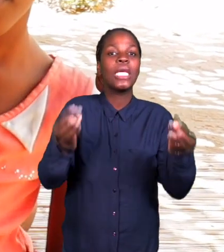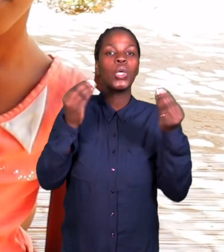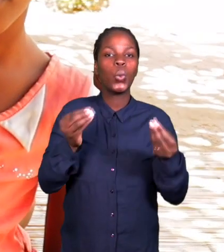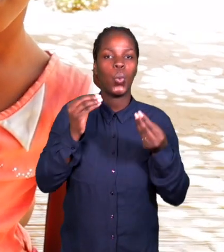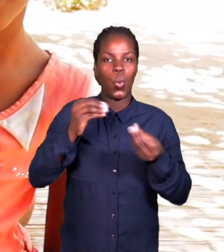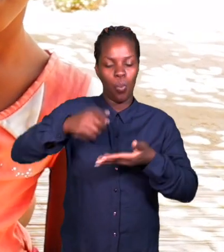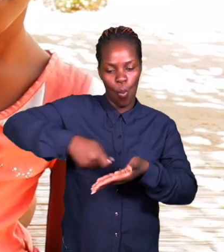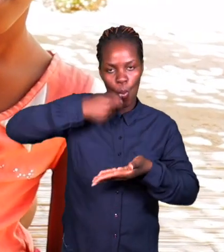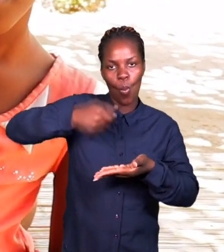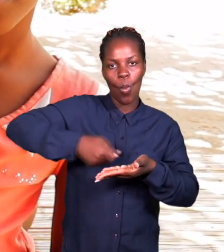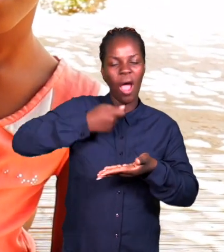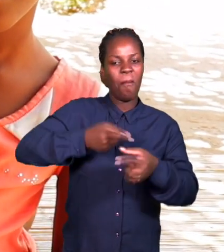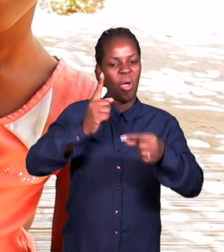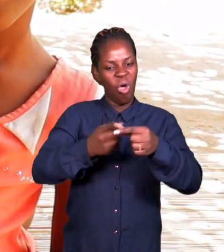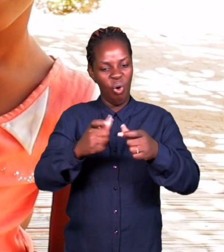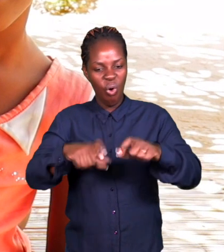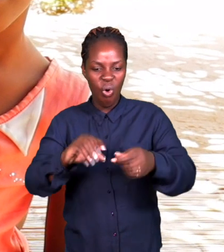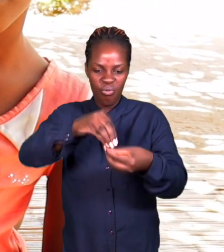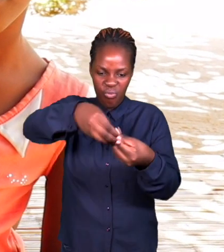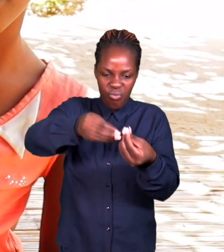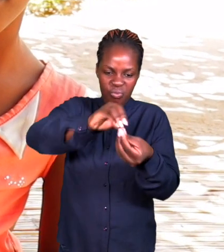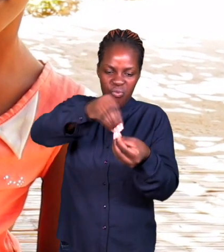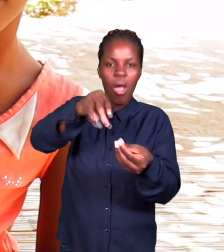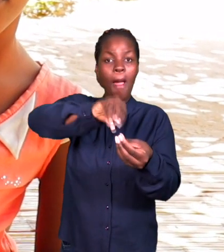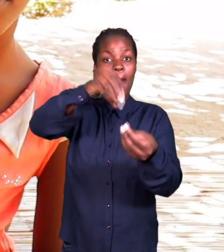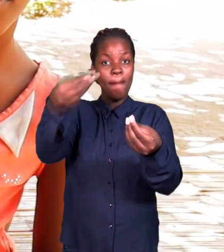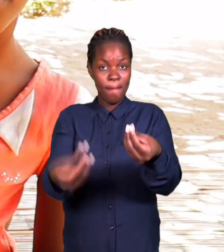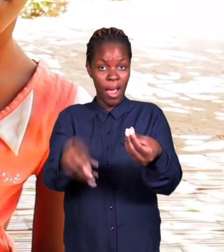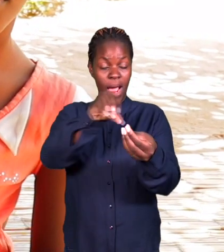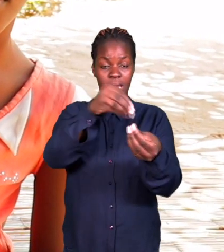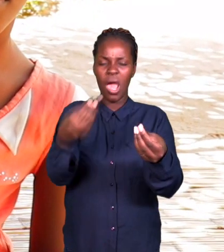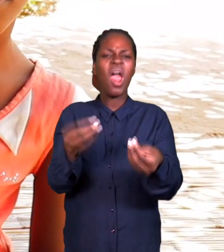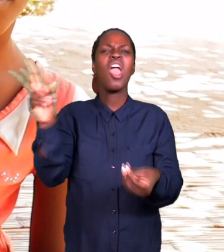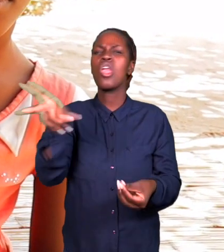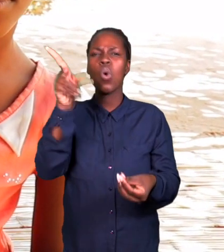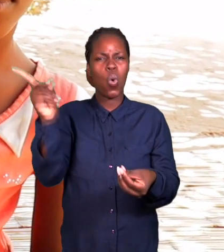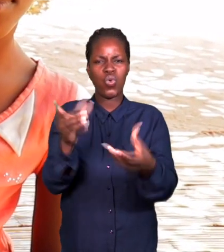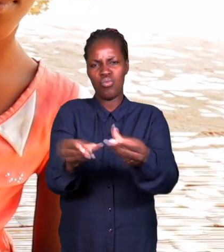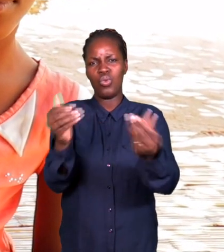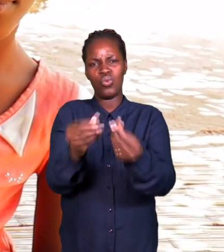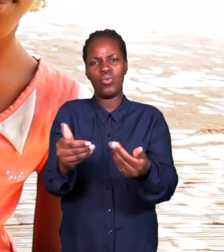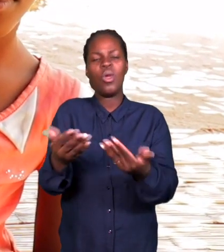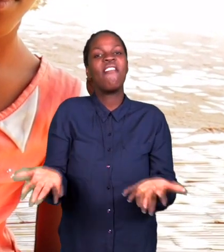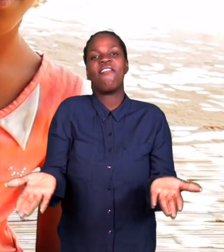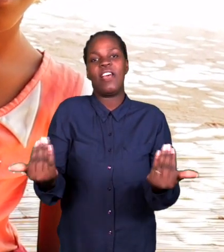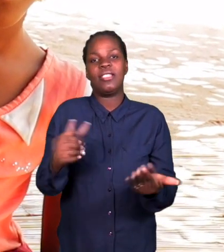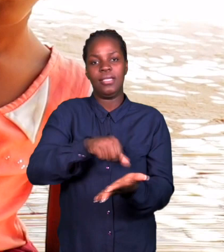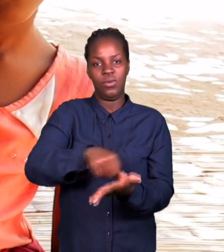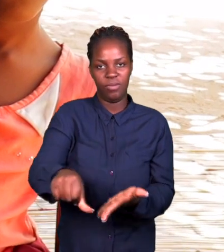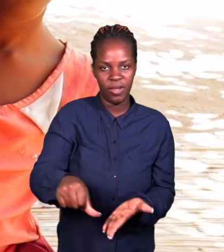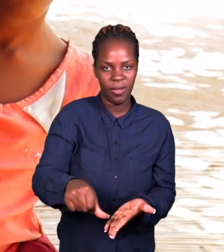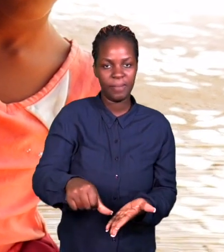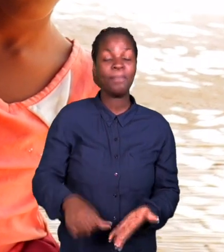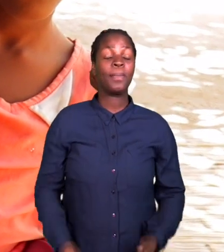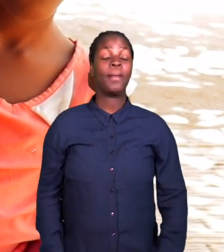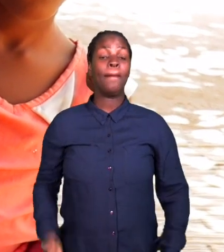papas enriquecidas, feitas com moringa, amendoim torrado, ovos, batata doce, banana e outros alimentos